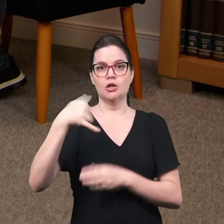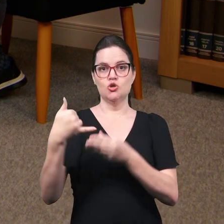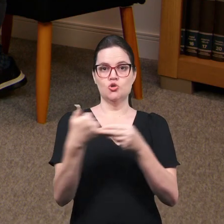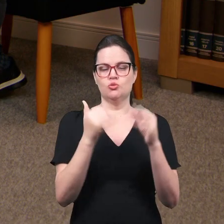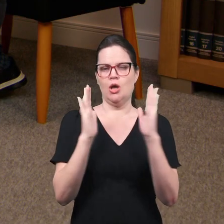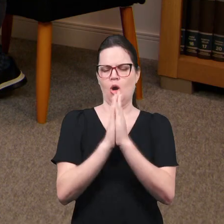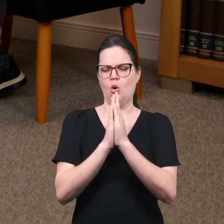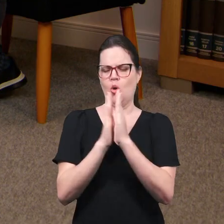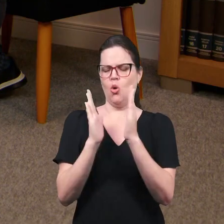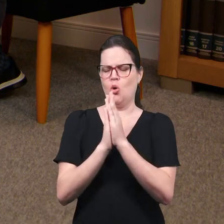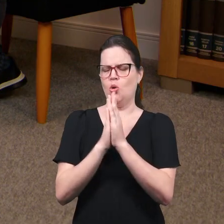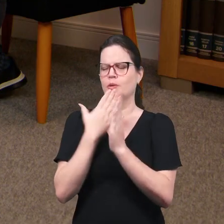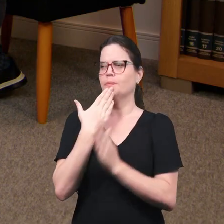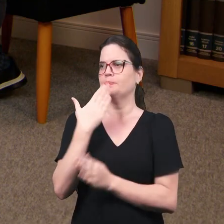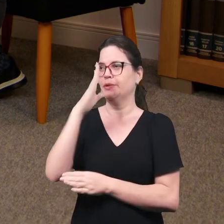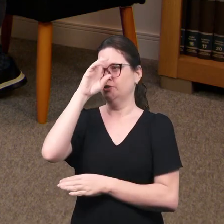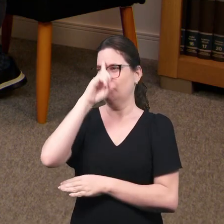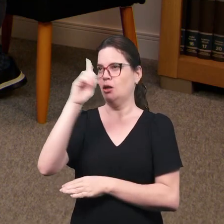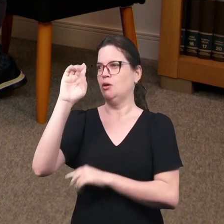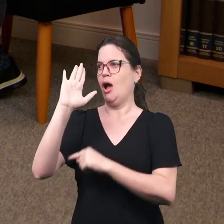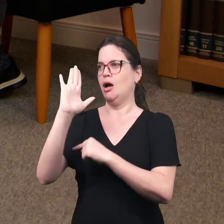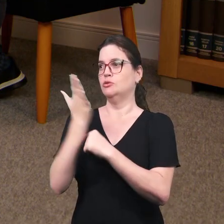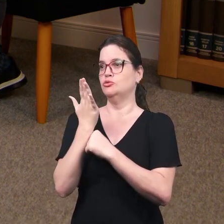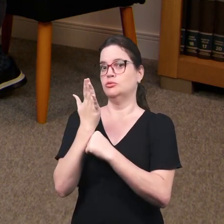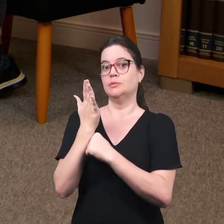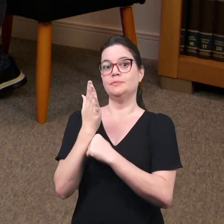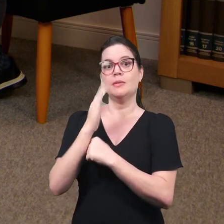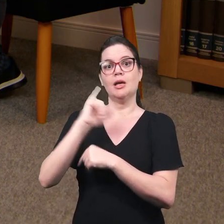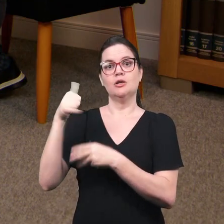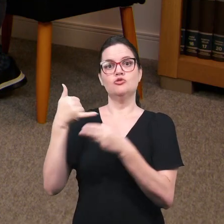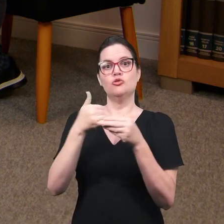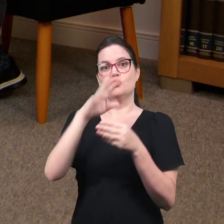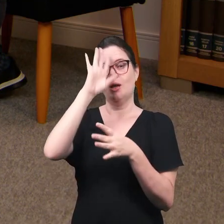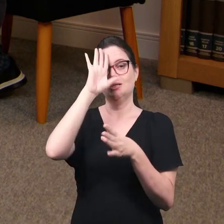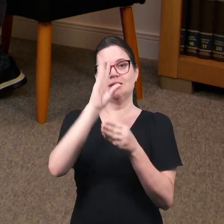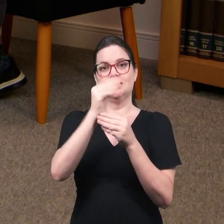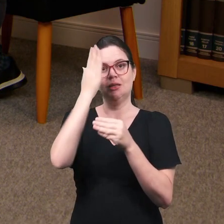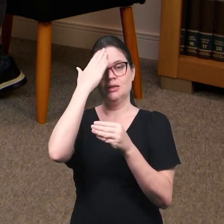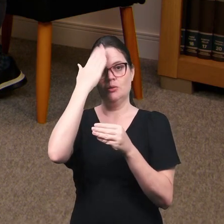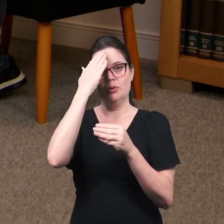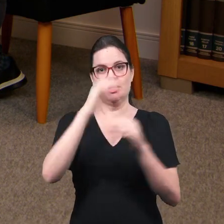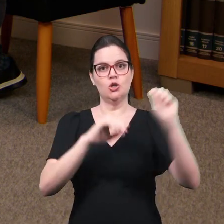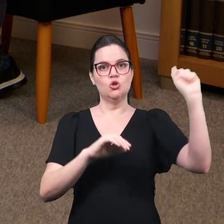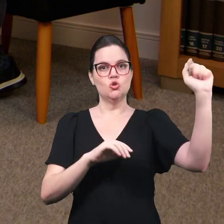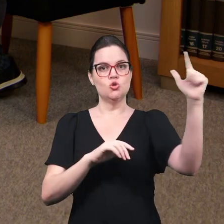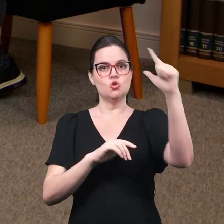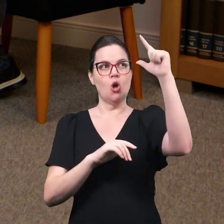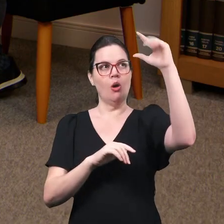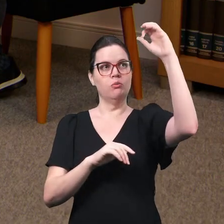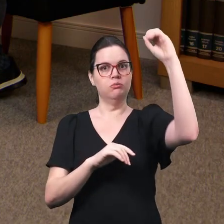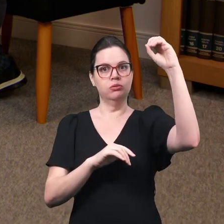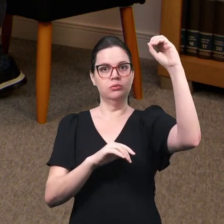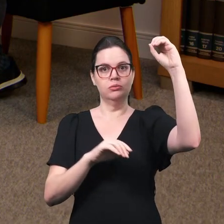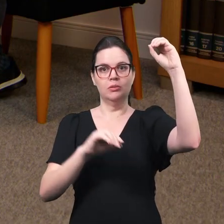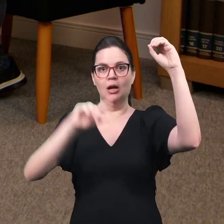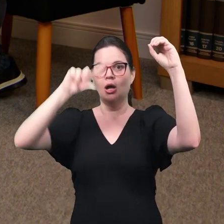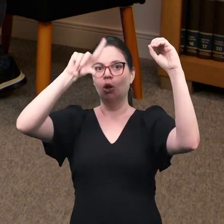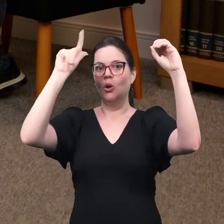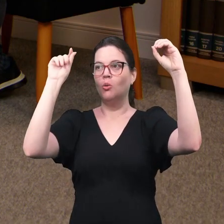oração, no entendimento dele, ele imaginou que o sol e a lua tinham parado, mas na verdade o que parou foi o